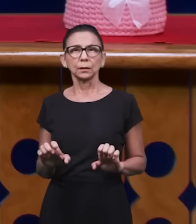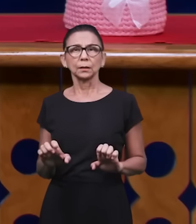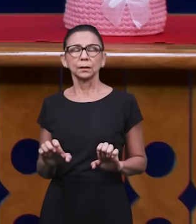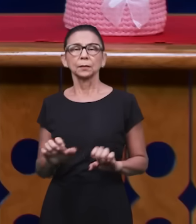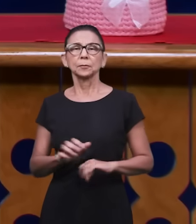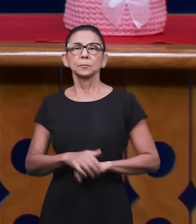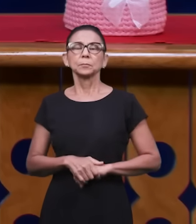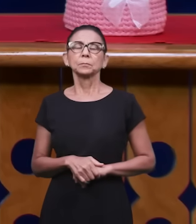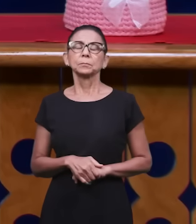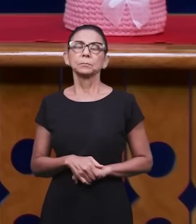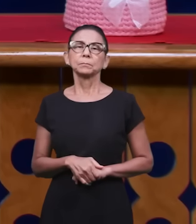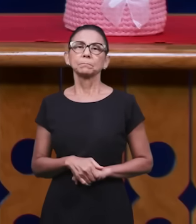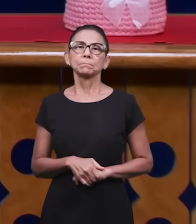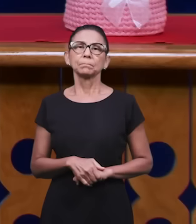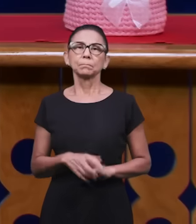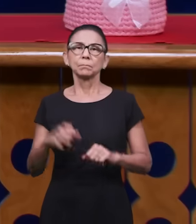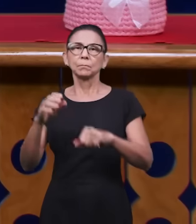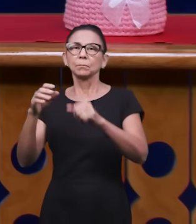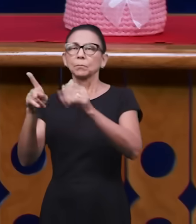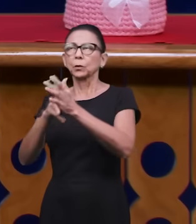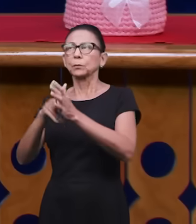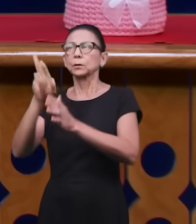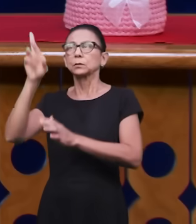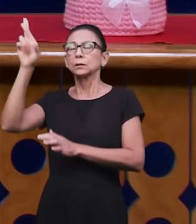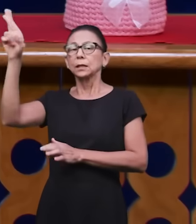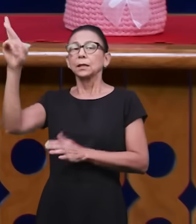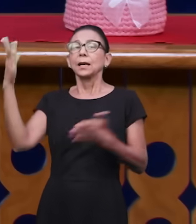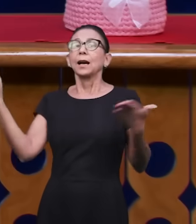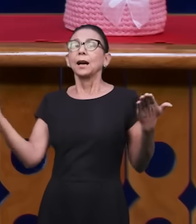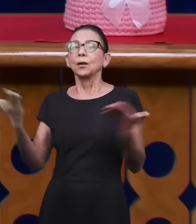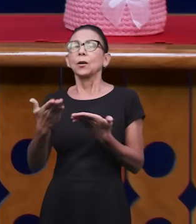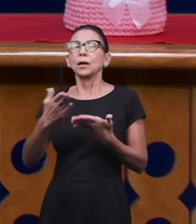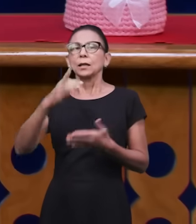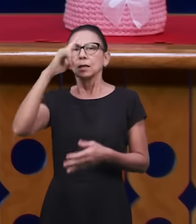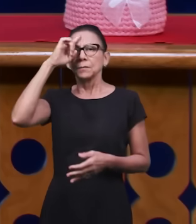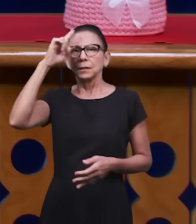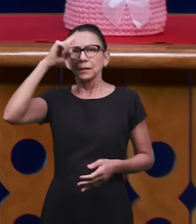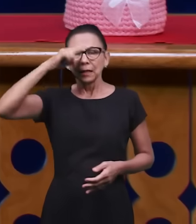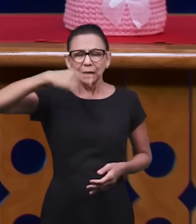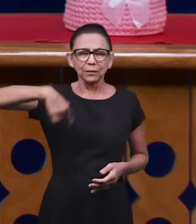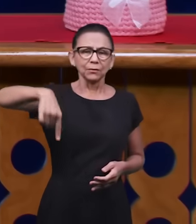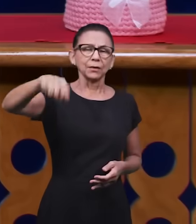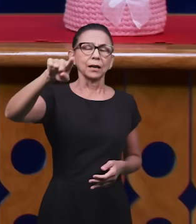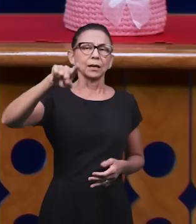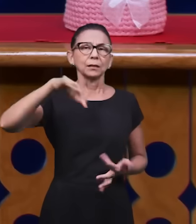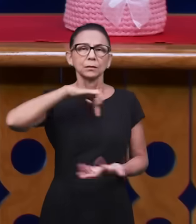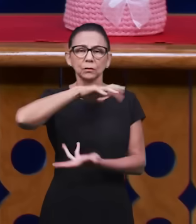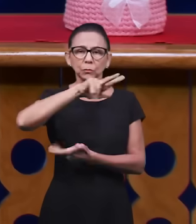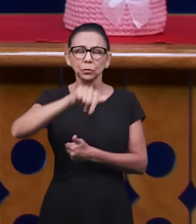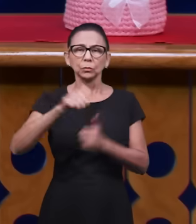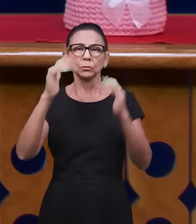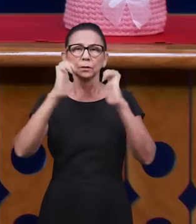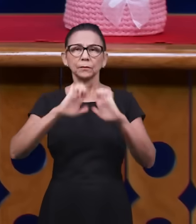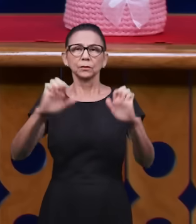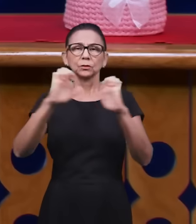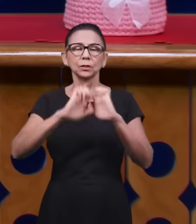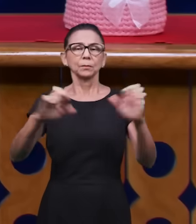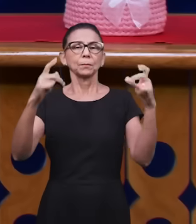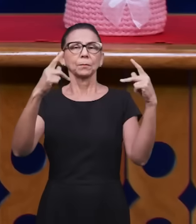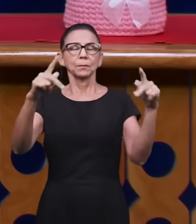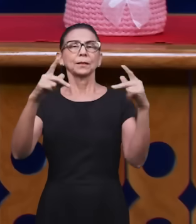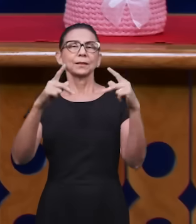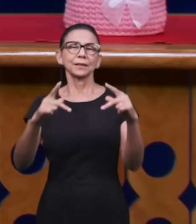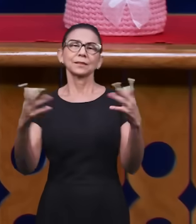te enviar, para que vades, para ir. Ide por todo mundo, pregai o evangelho. Meus irmãos, que coisa extraordinária. Você